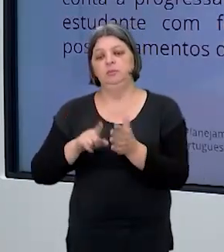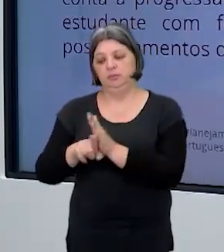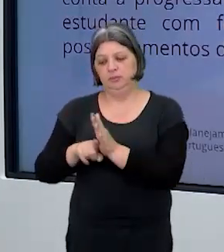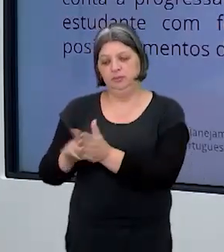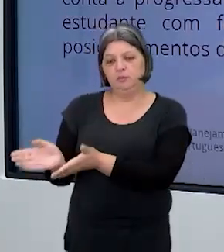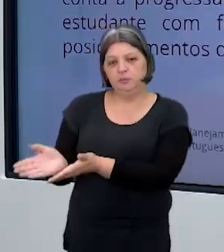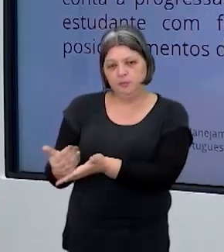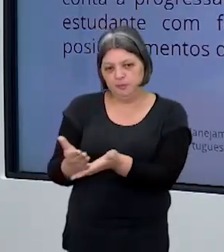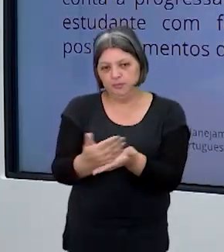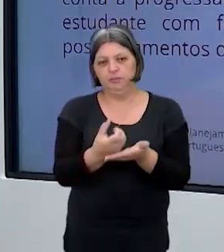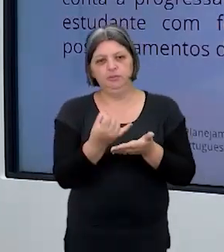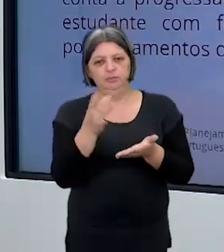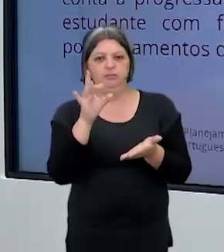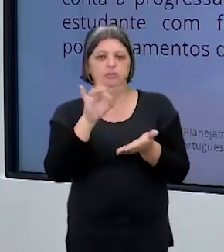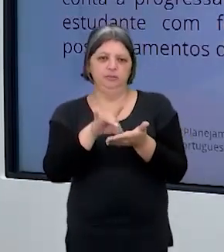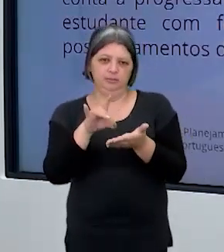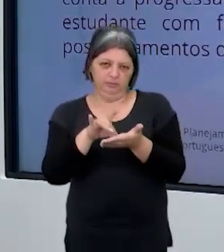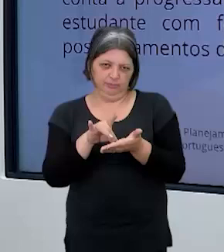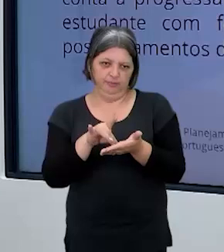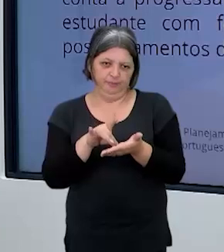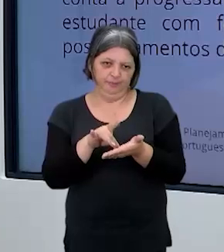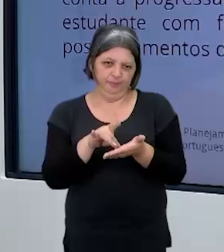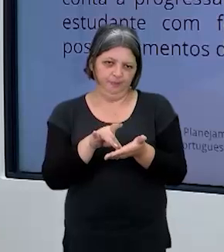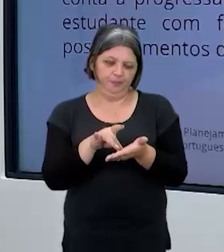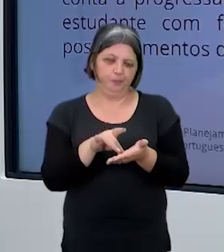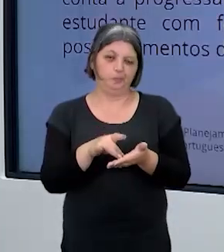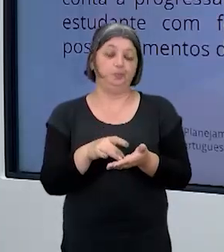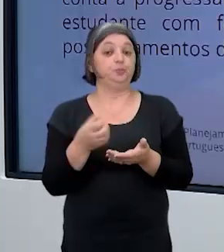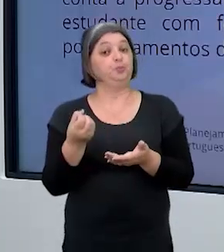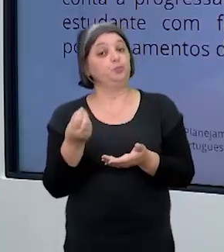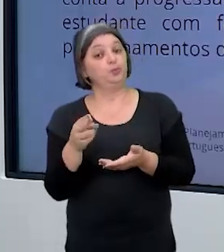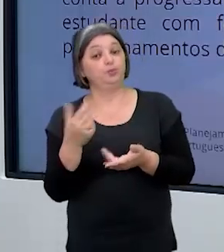um argumento, está firme, ou se é necessário